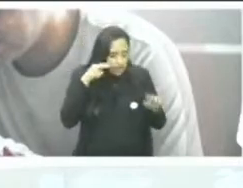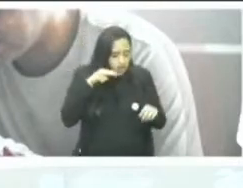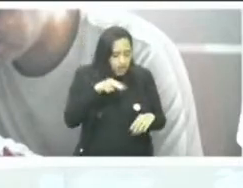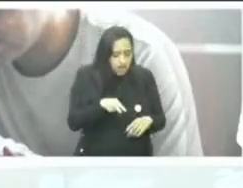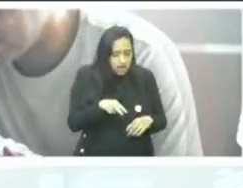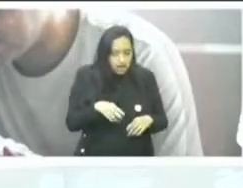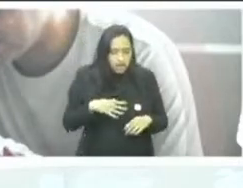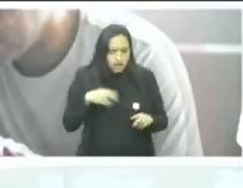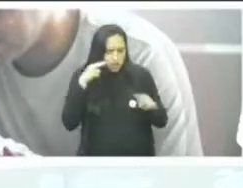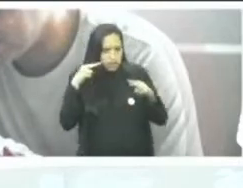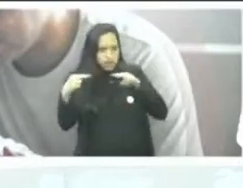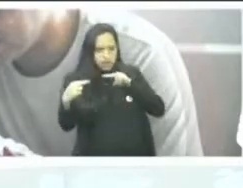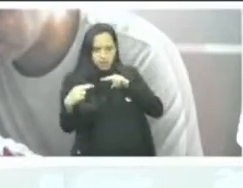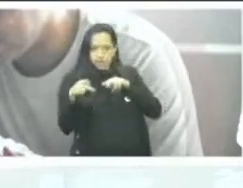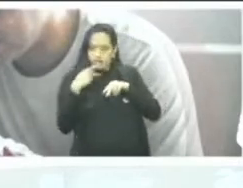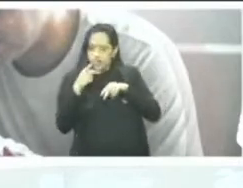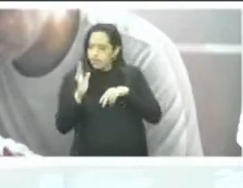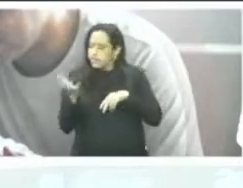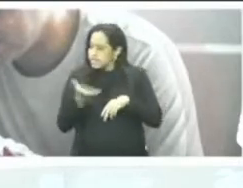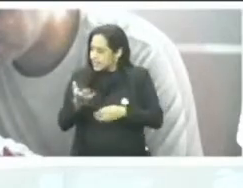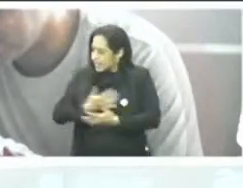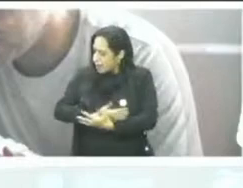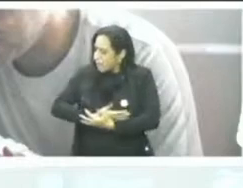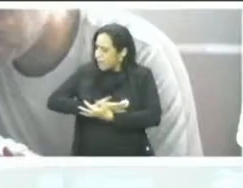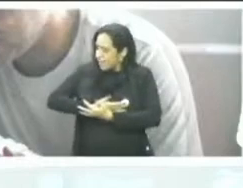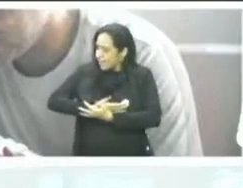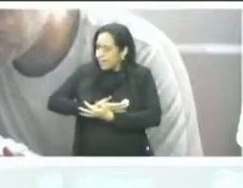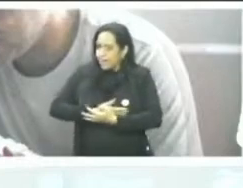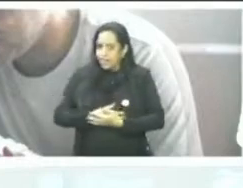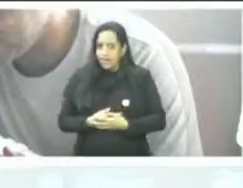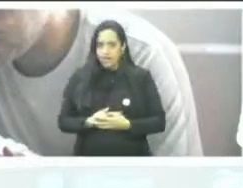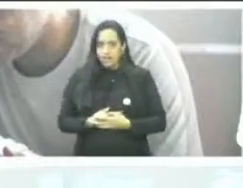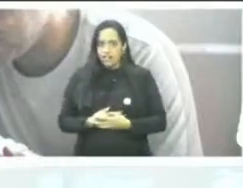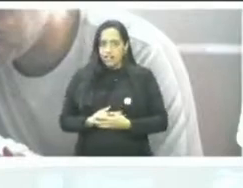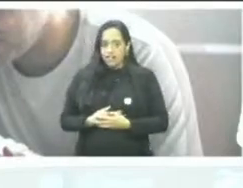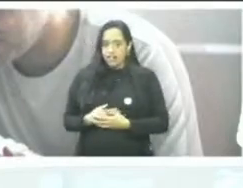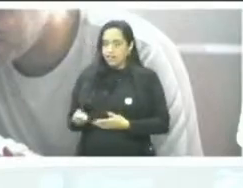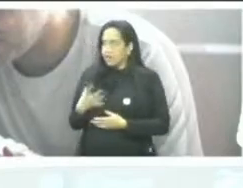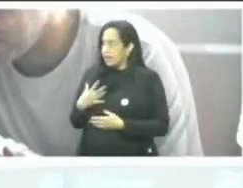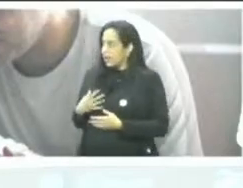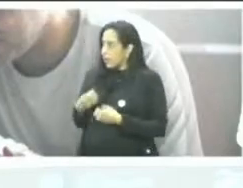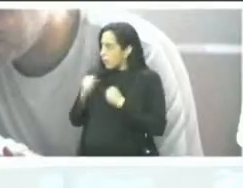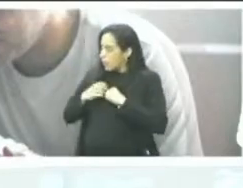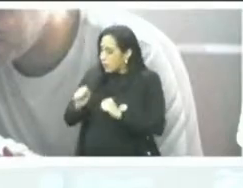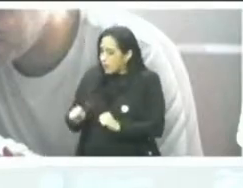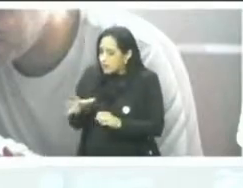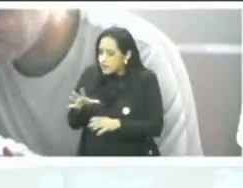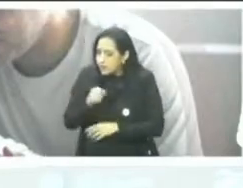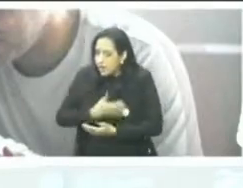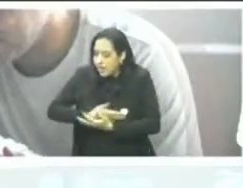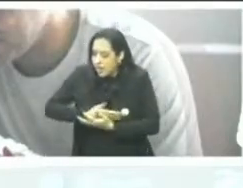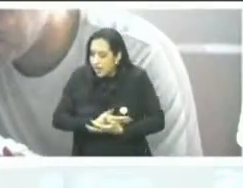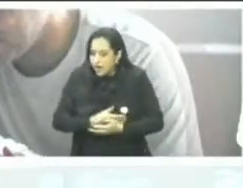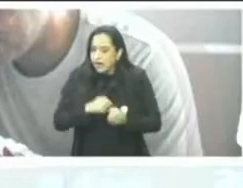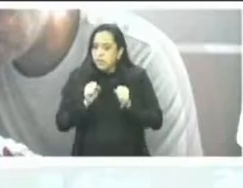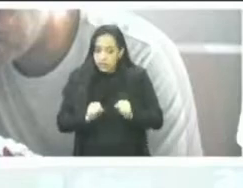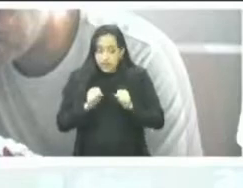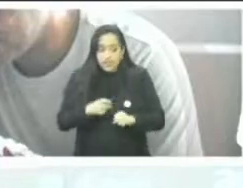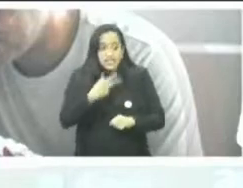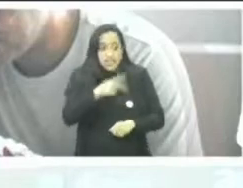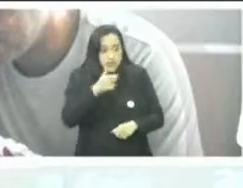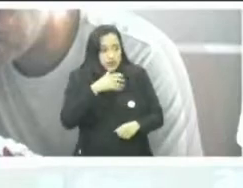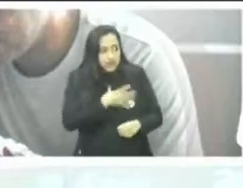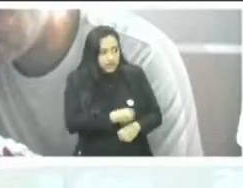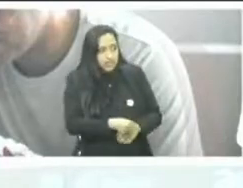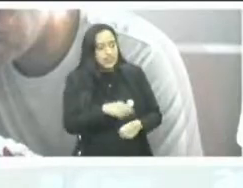olhou para mim e ela falou, você quer pegar? E a minha reação foi, eu posso? E ela disse, pode, ela é sua, espera aí que você